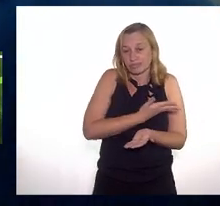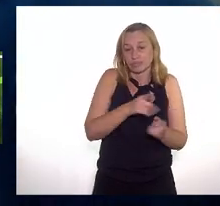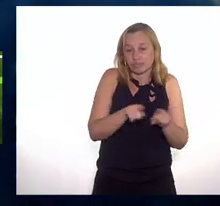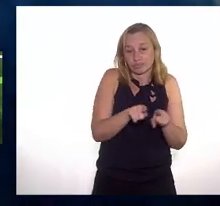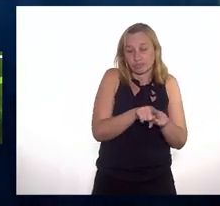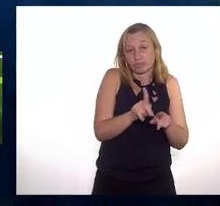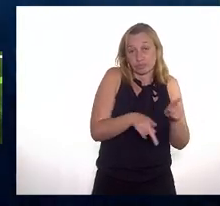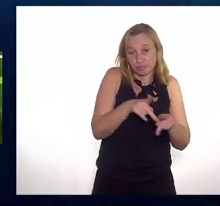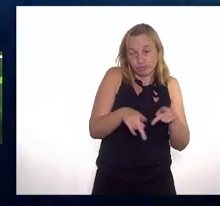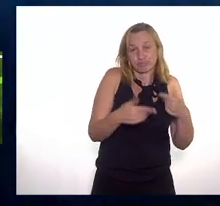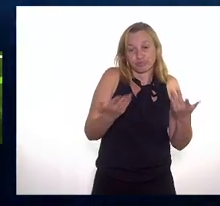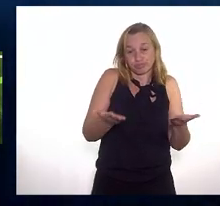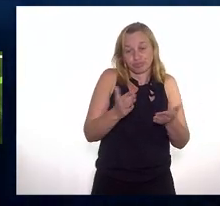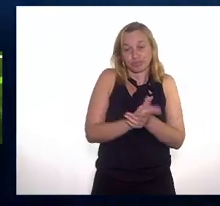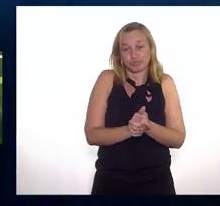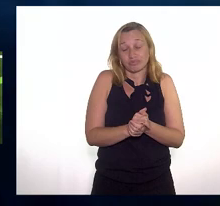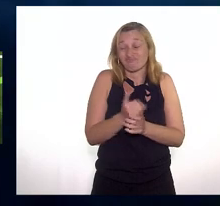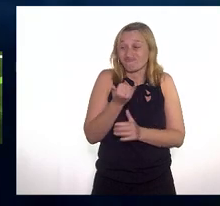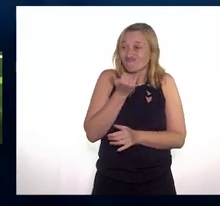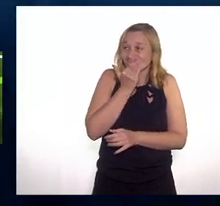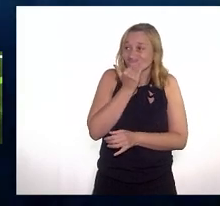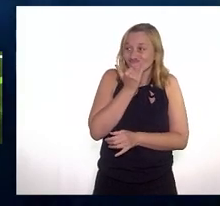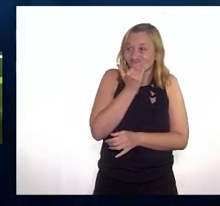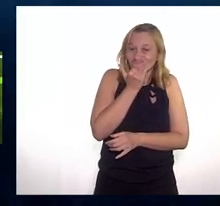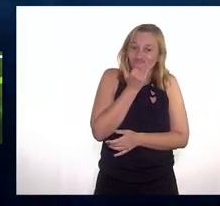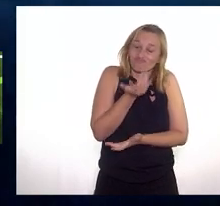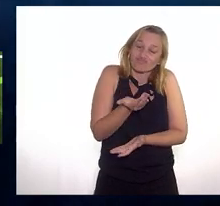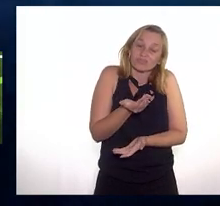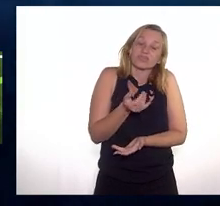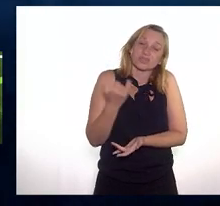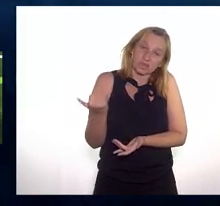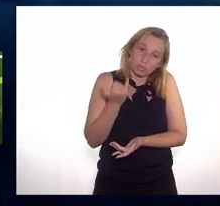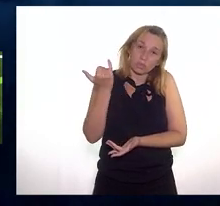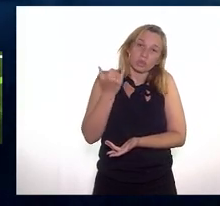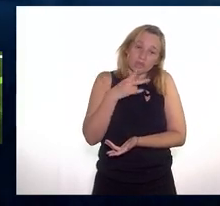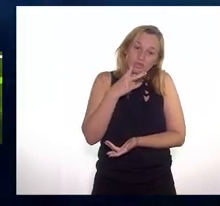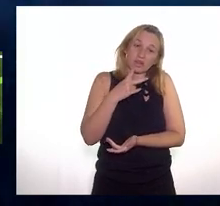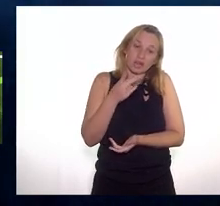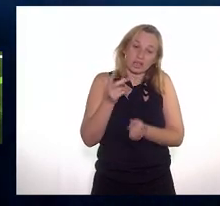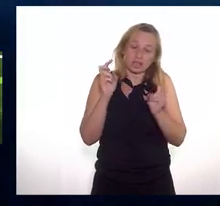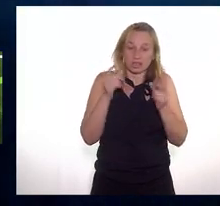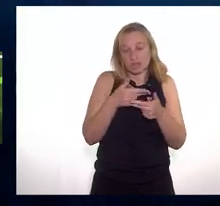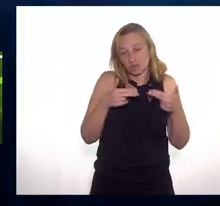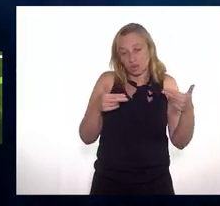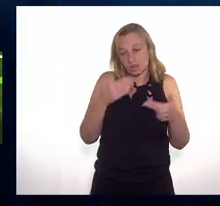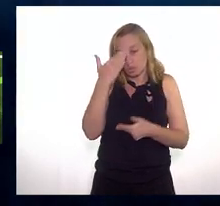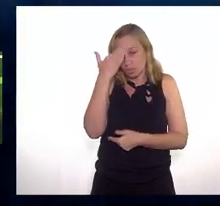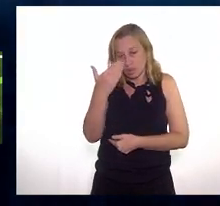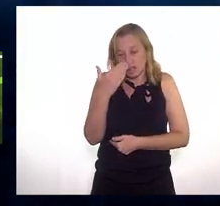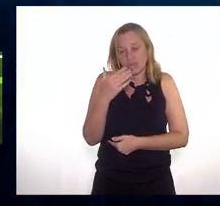população. Né? Vocês desculpem, mas eu achei importante colocar essas coisas. Obrigado.